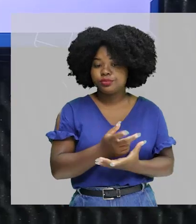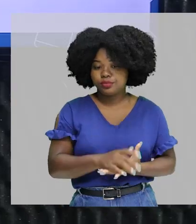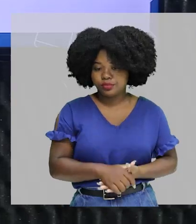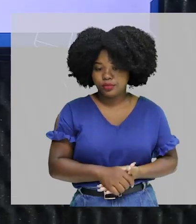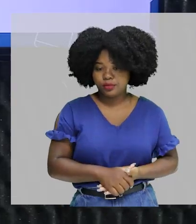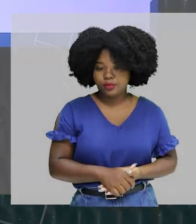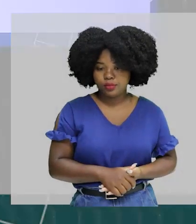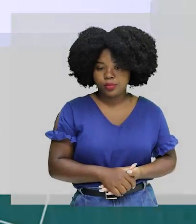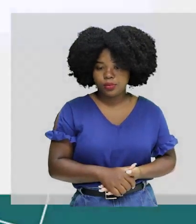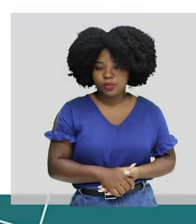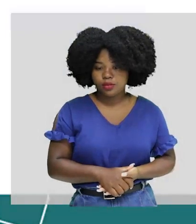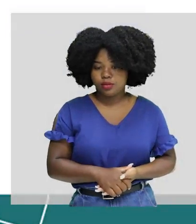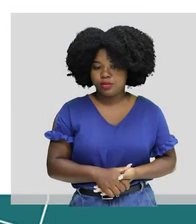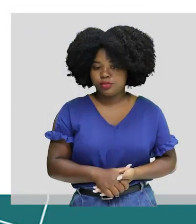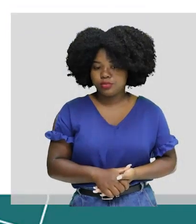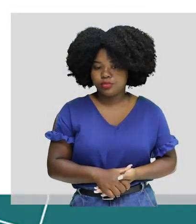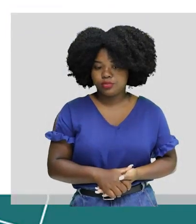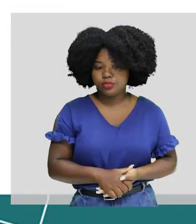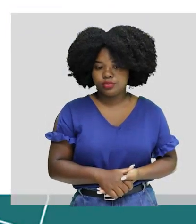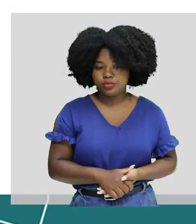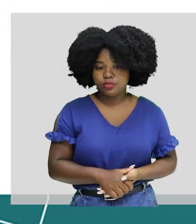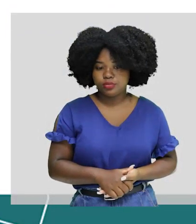pessoal?